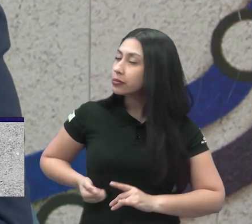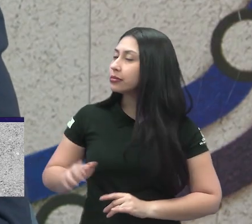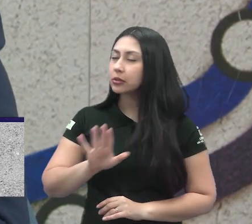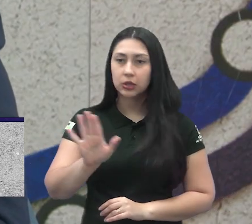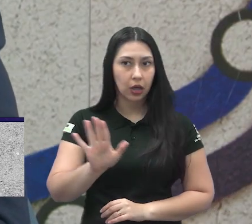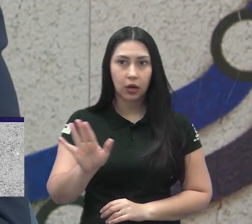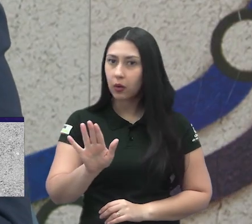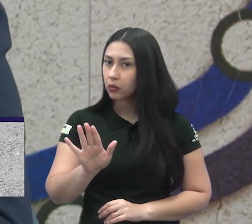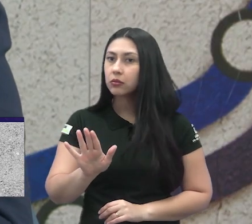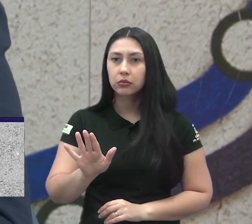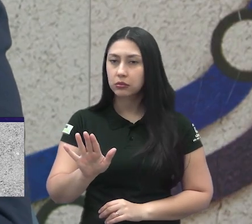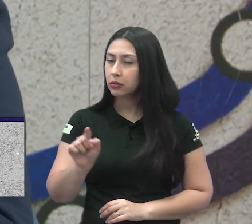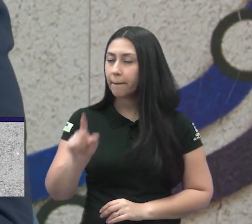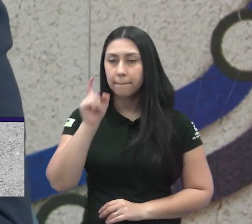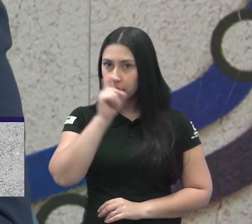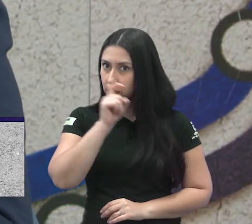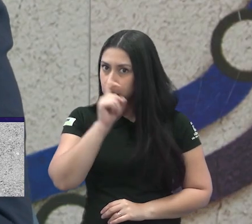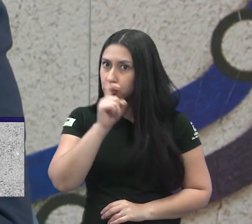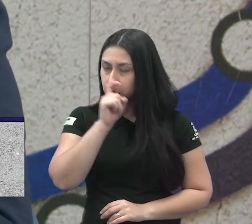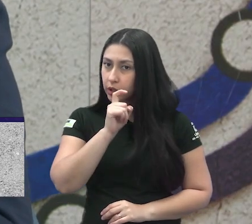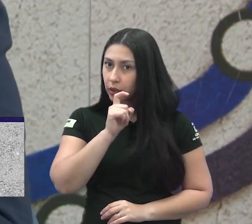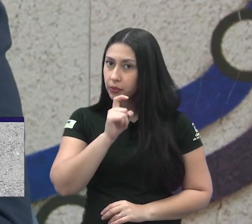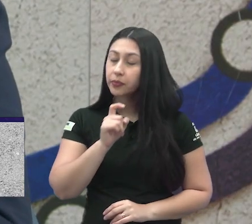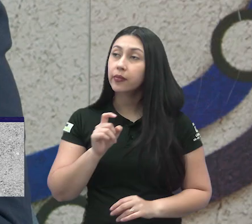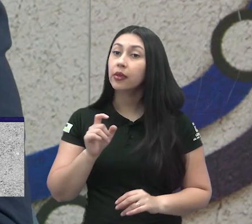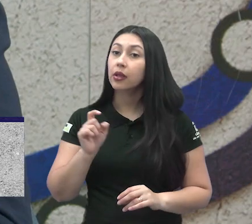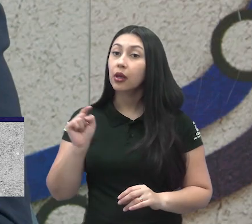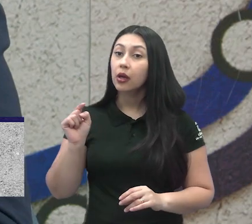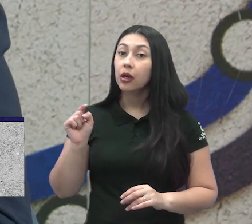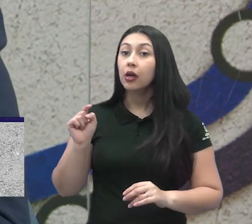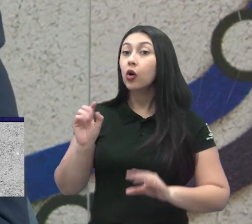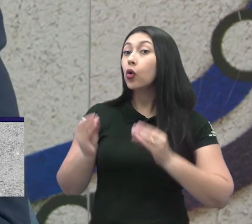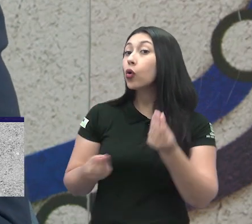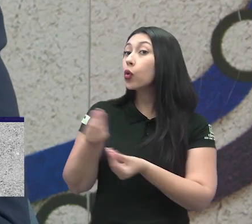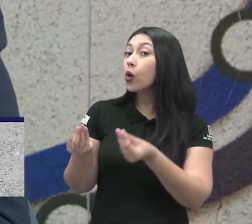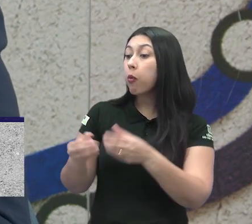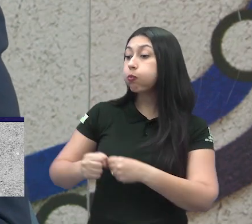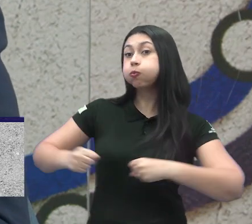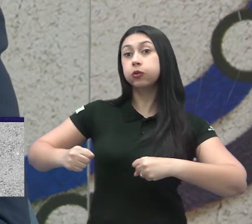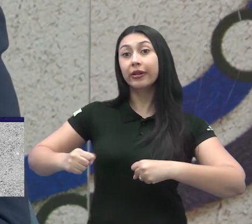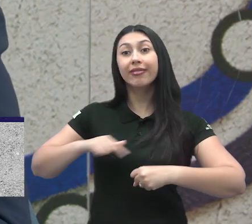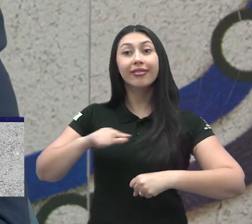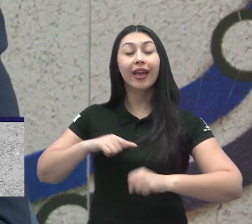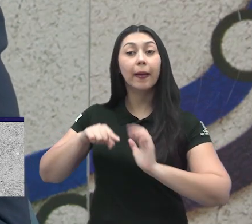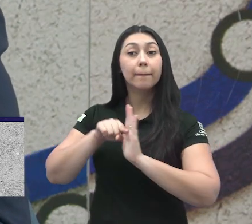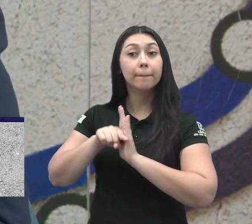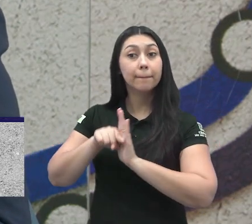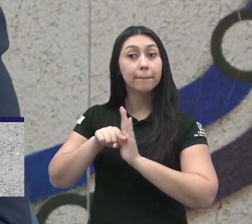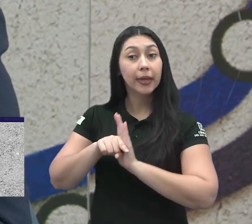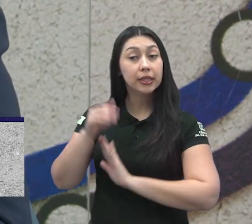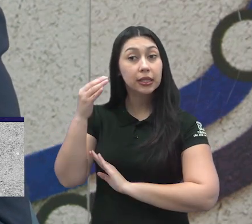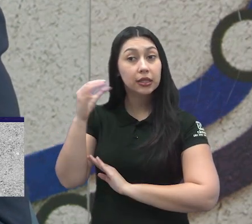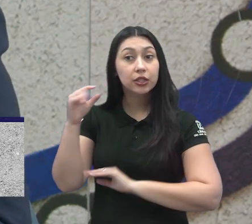hormônio, isso é um mito, tá? E isso é baseado em estudo científico e seleção